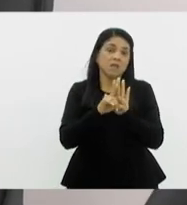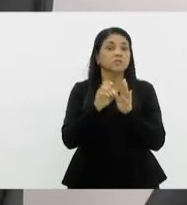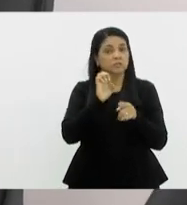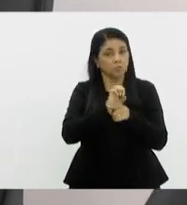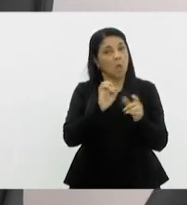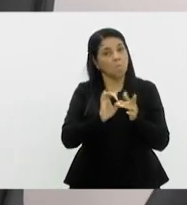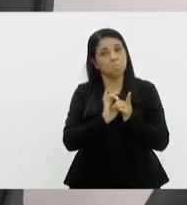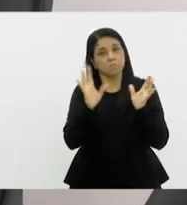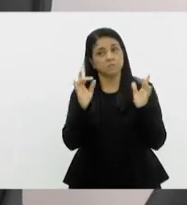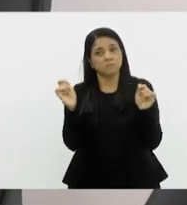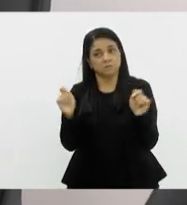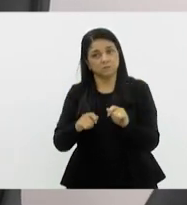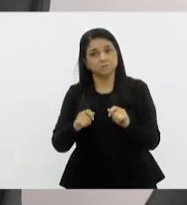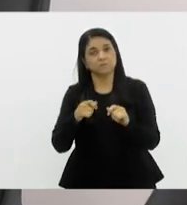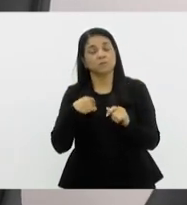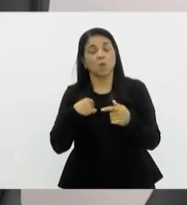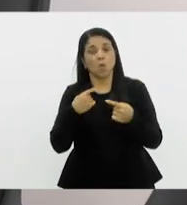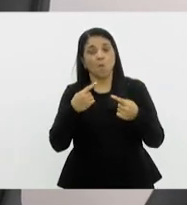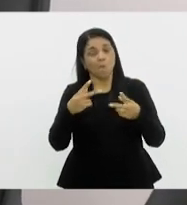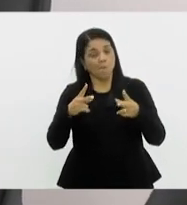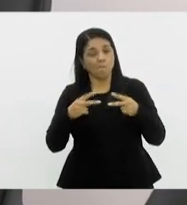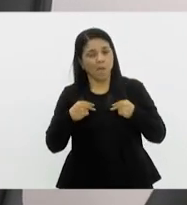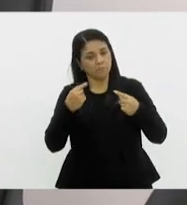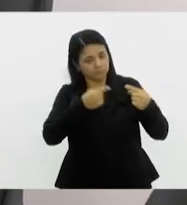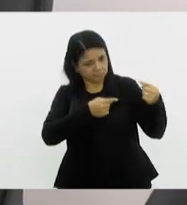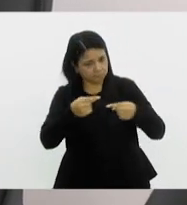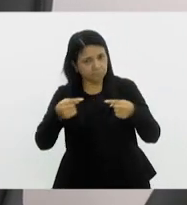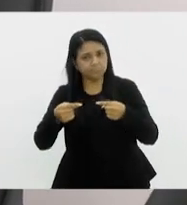de mérito muito, muito forte e muito importante ser